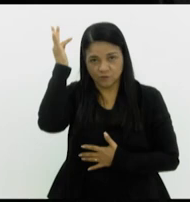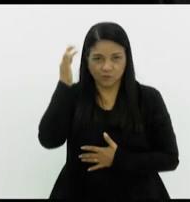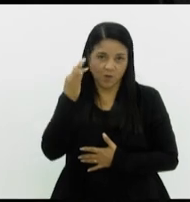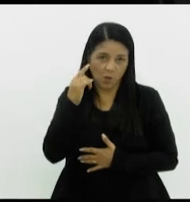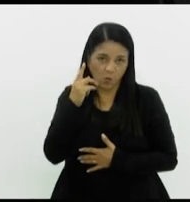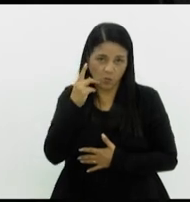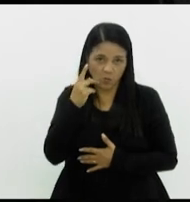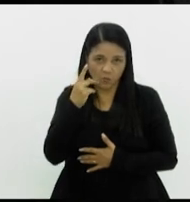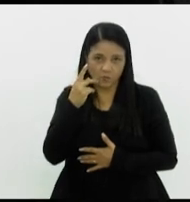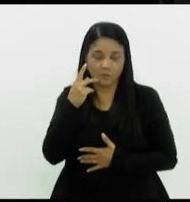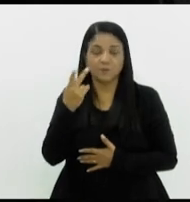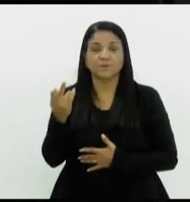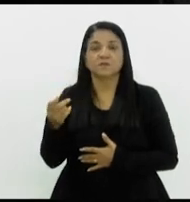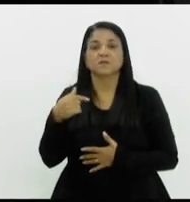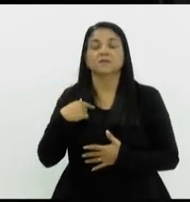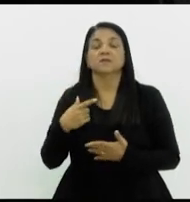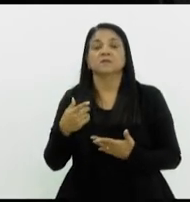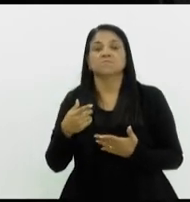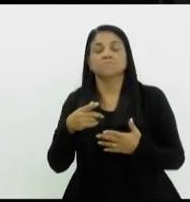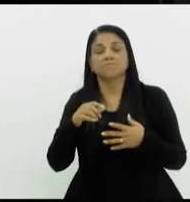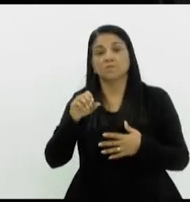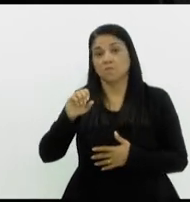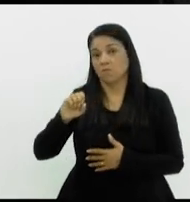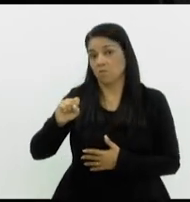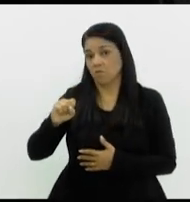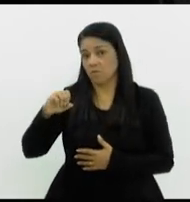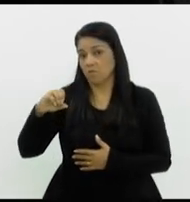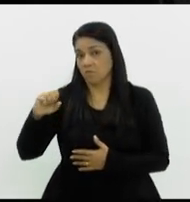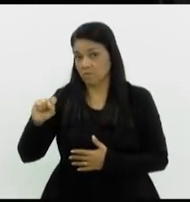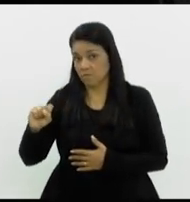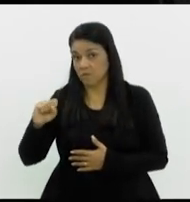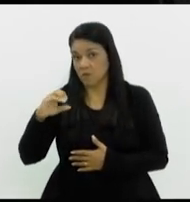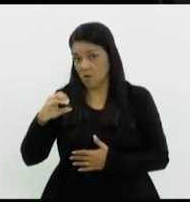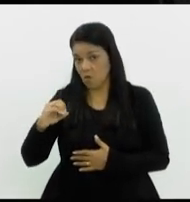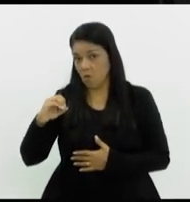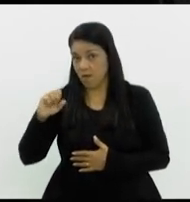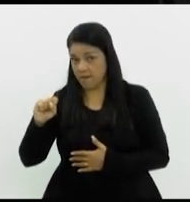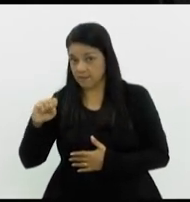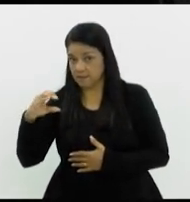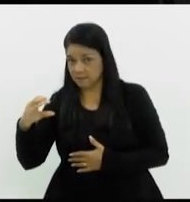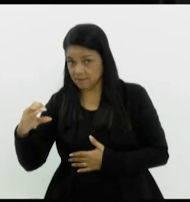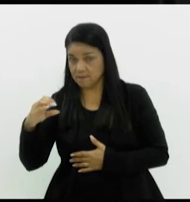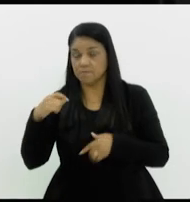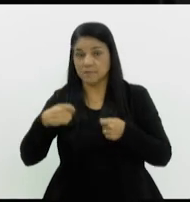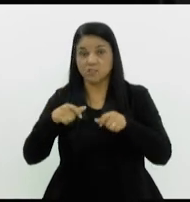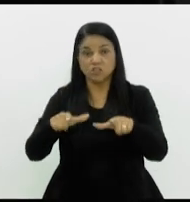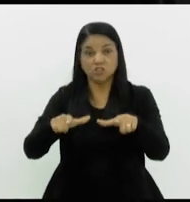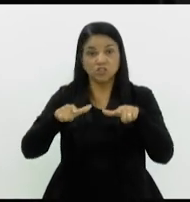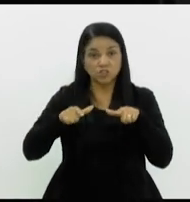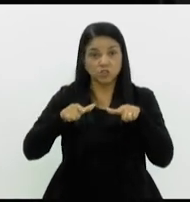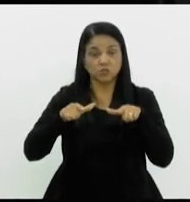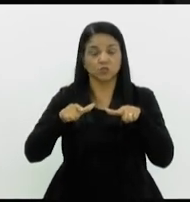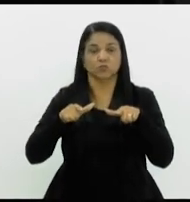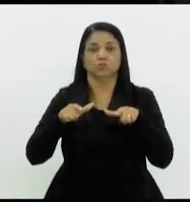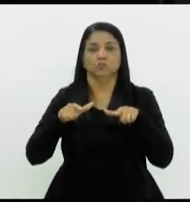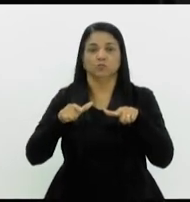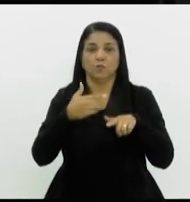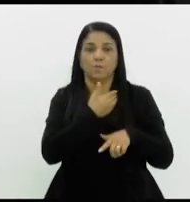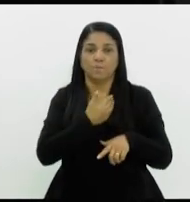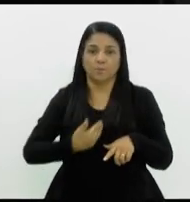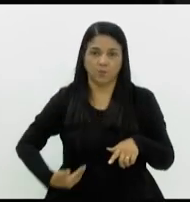tenham necessariamente que ser detentoras de título de utilidade pública